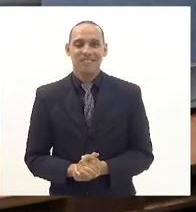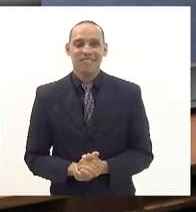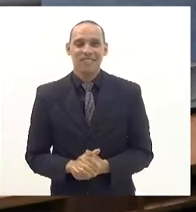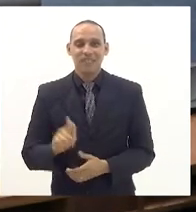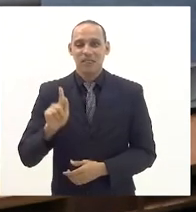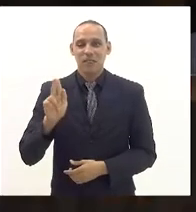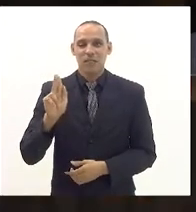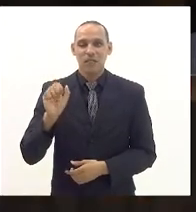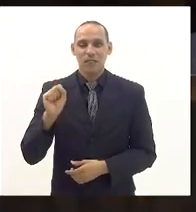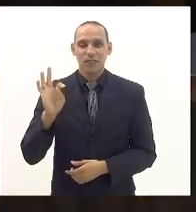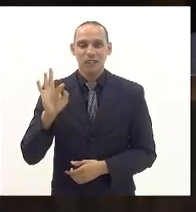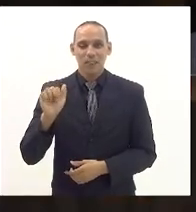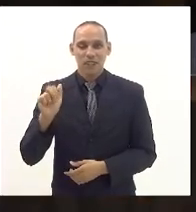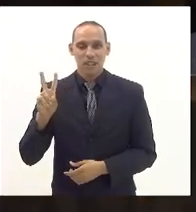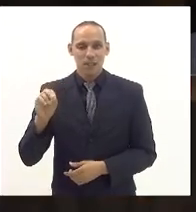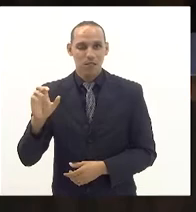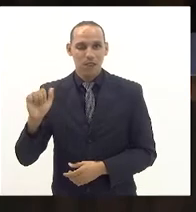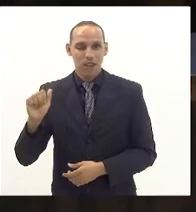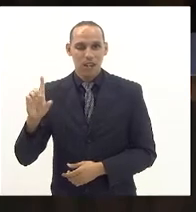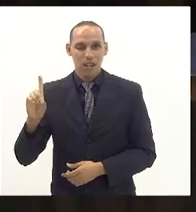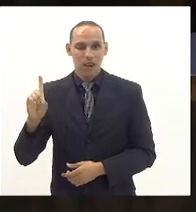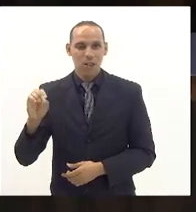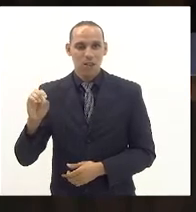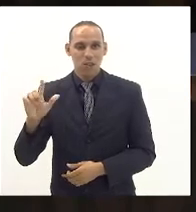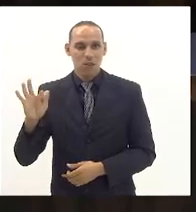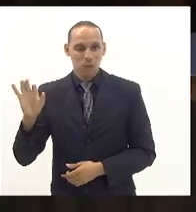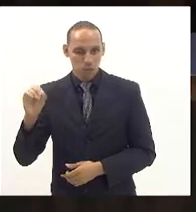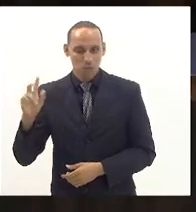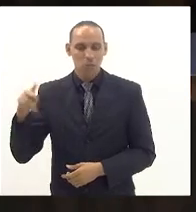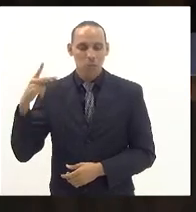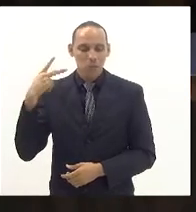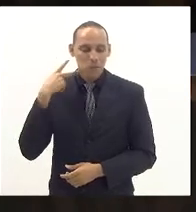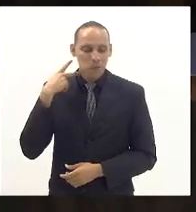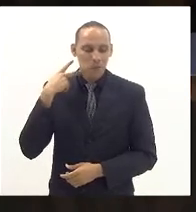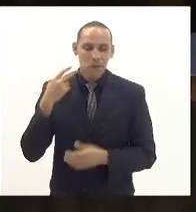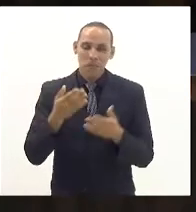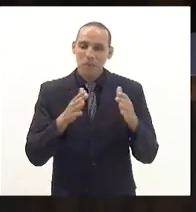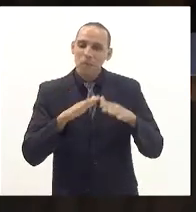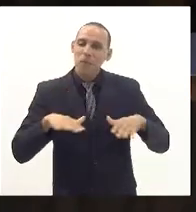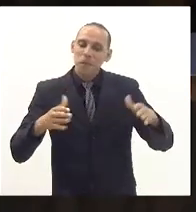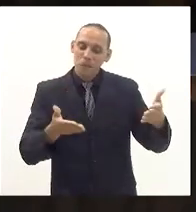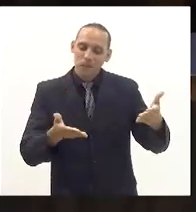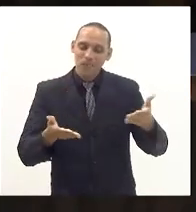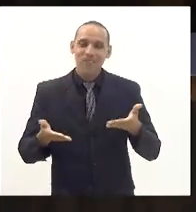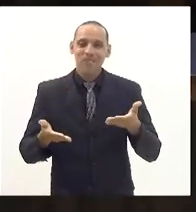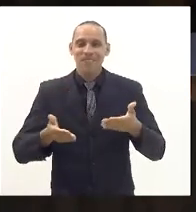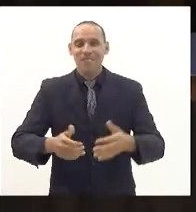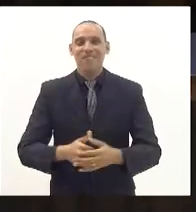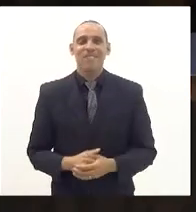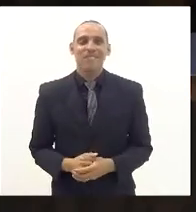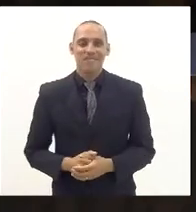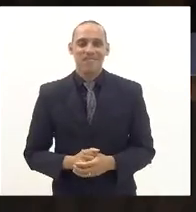o Gustavo Adolfo Dutra promotor de justiça se não sejam todos bem-vindos